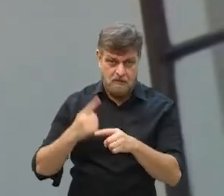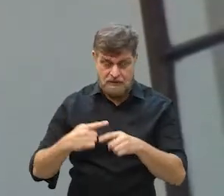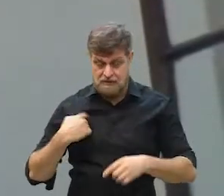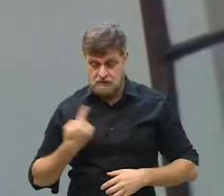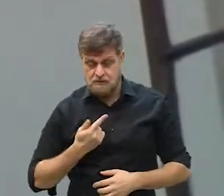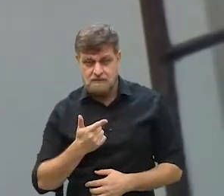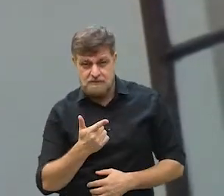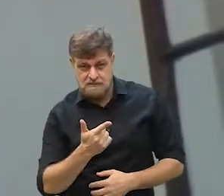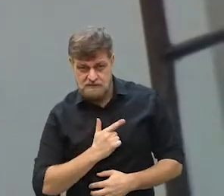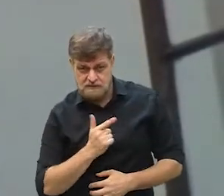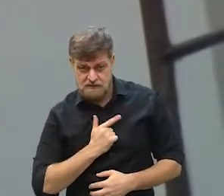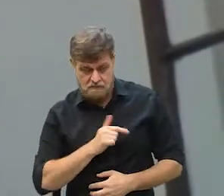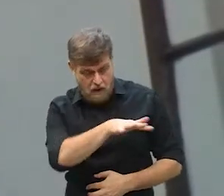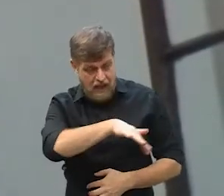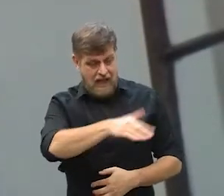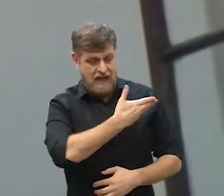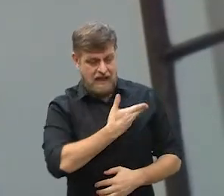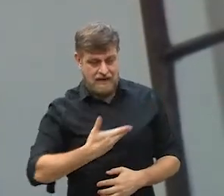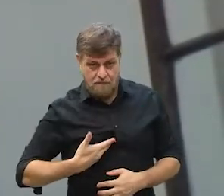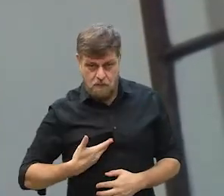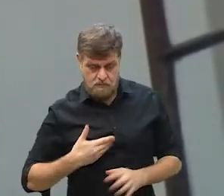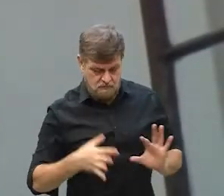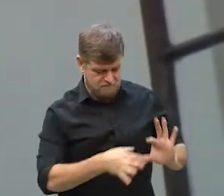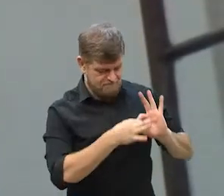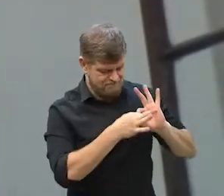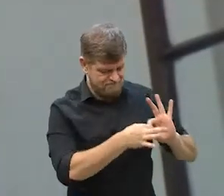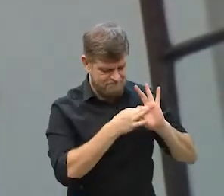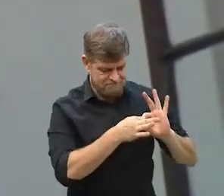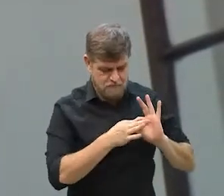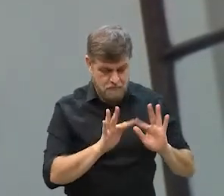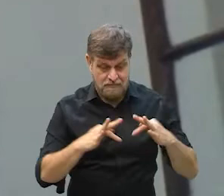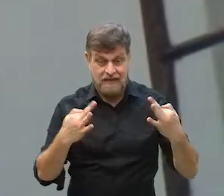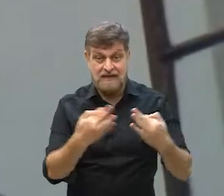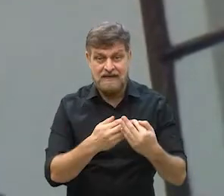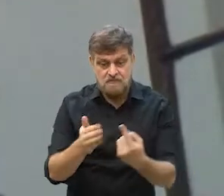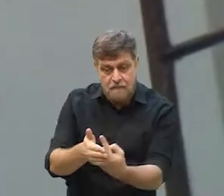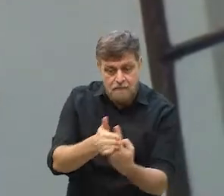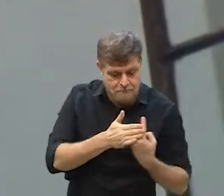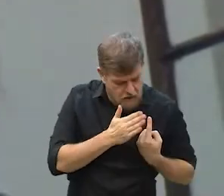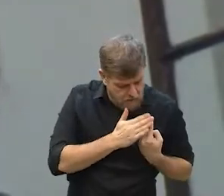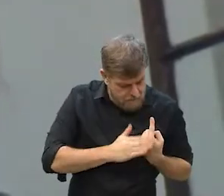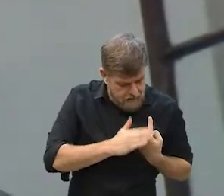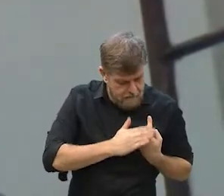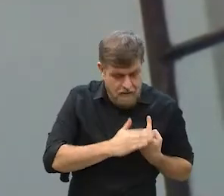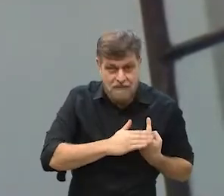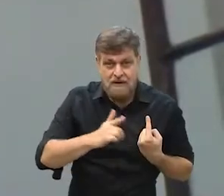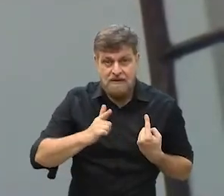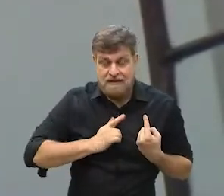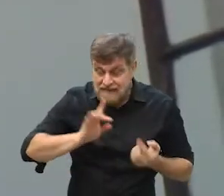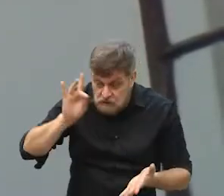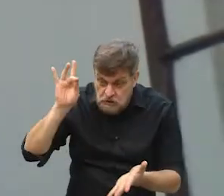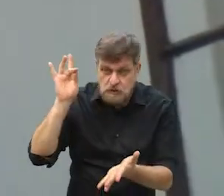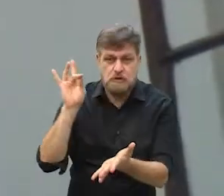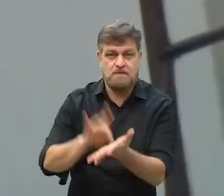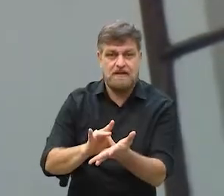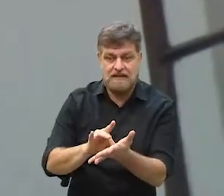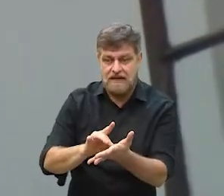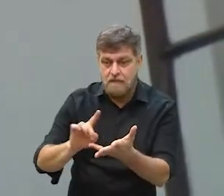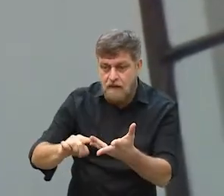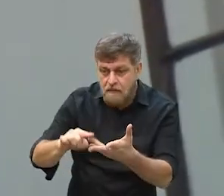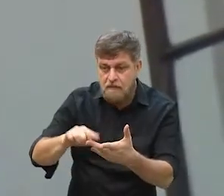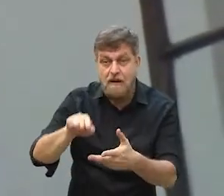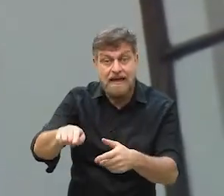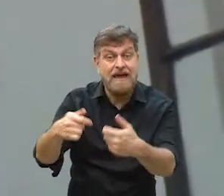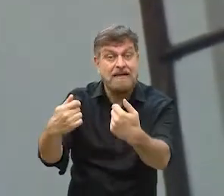nós temos esse serviço público integrado, acolhendo as famílias, nós vamos ter um mapeamento mais real das suas